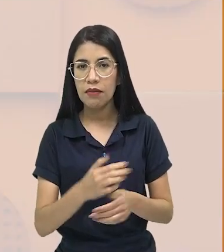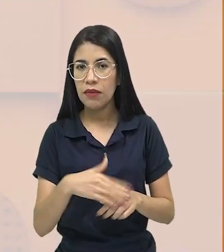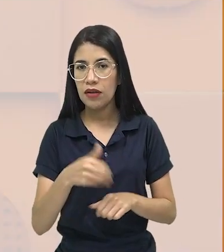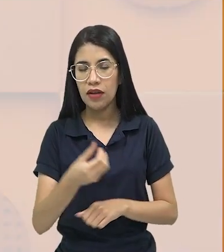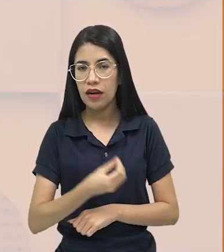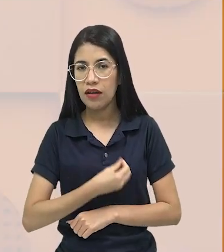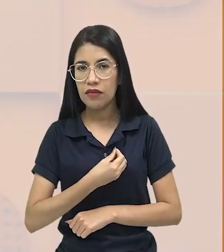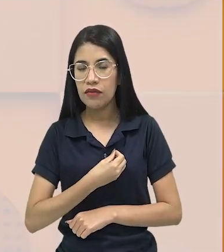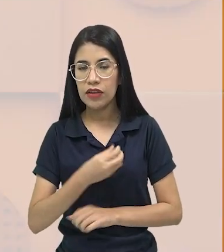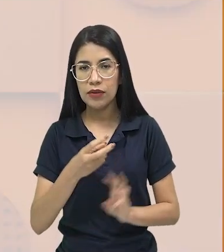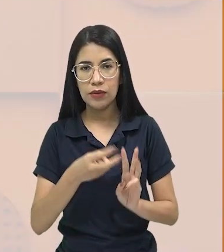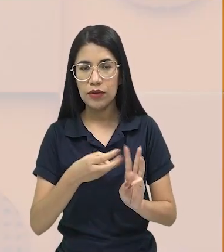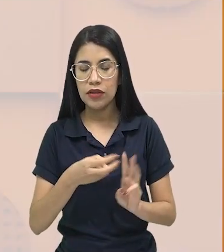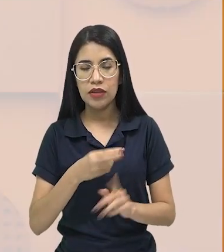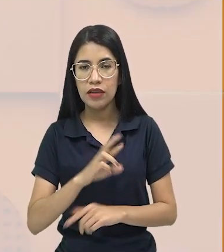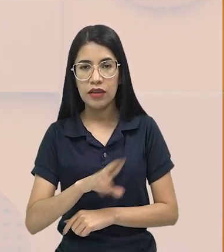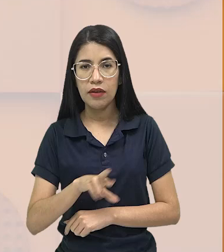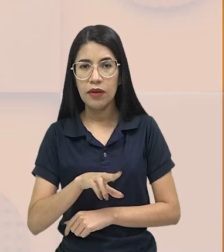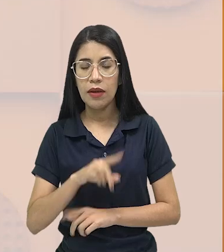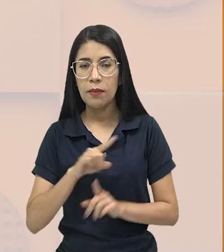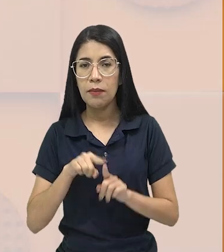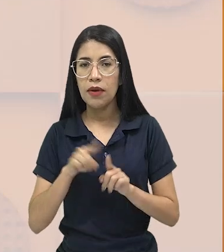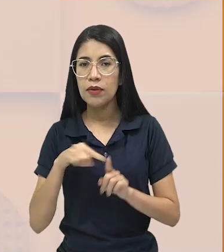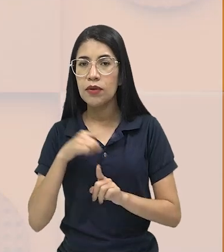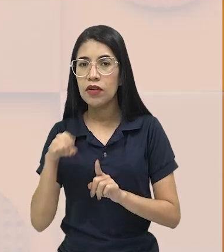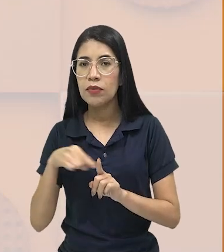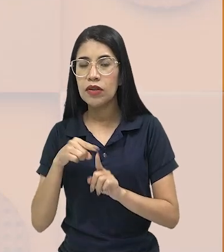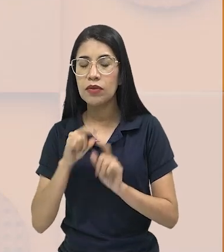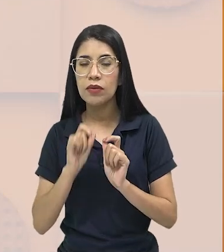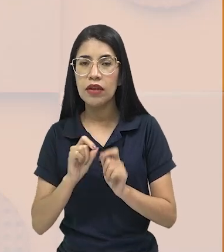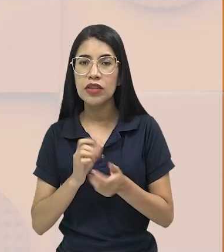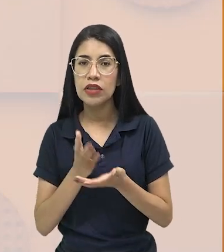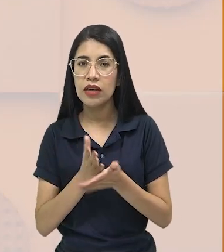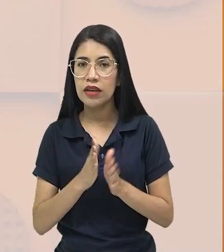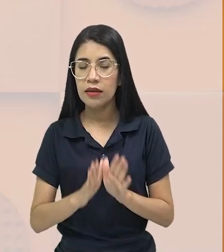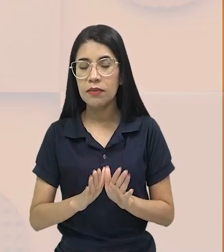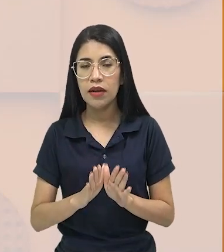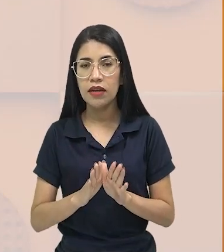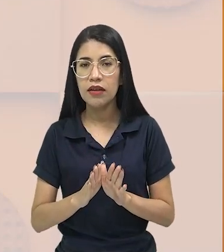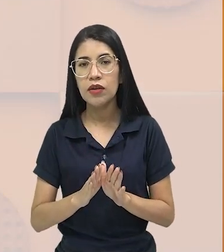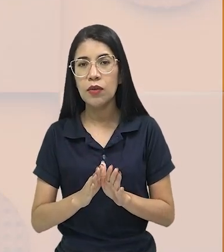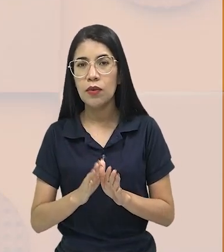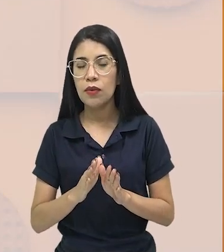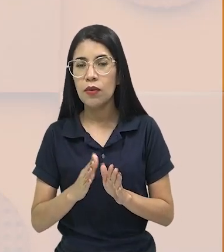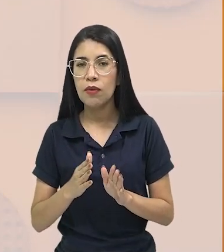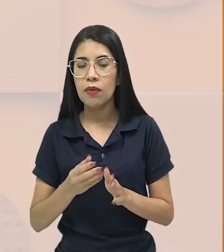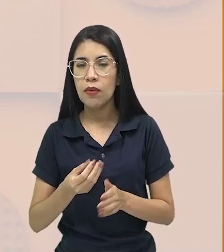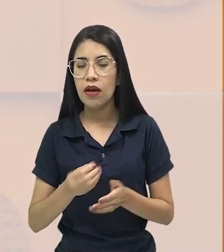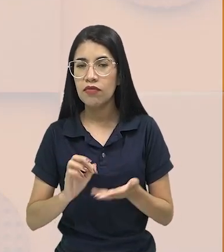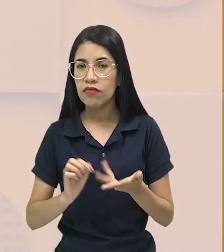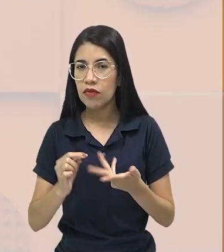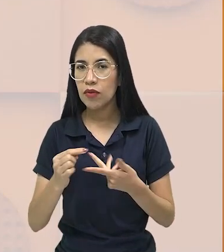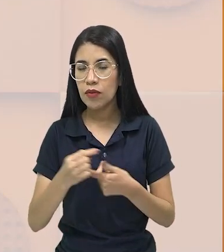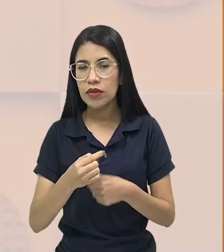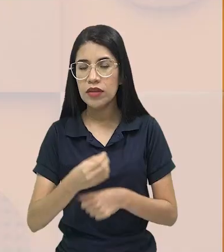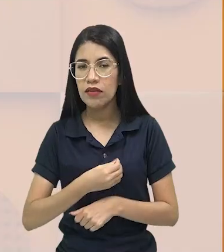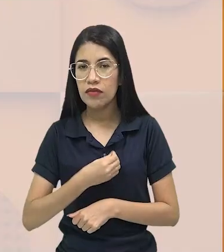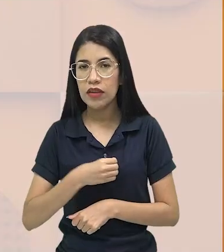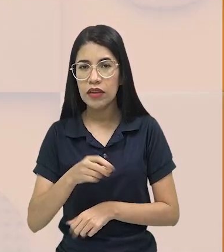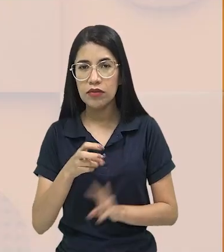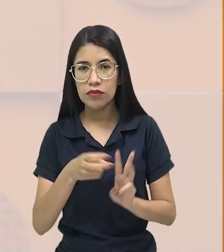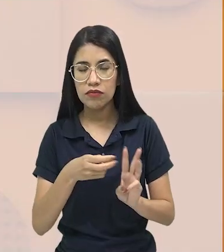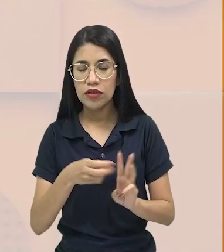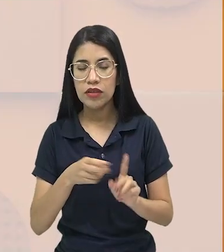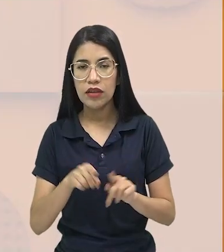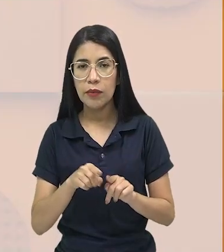muitas vezes vem justamente com essa intenção do processo de desqualificação do outro. Para quê? Para justificar